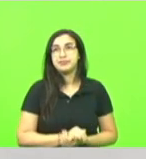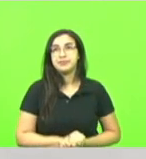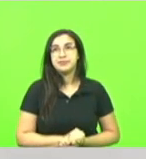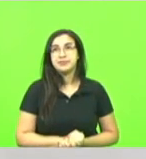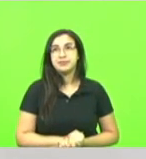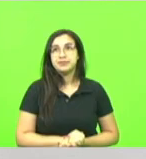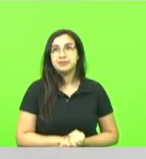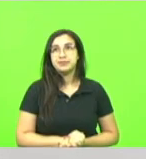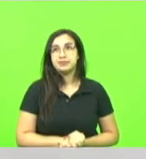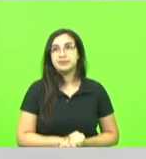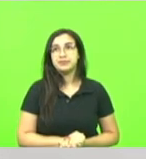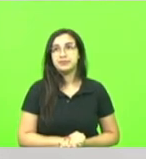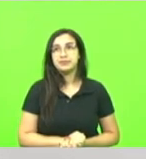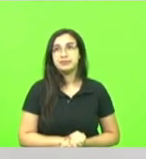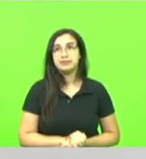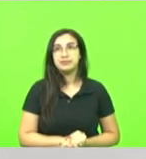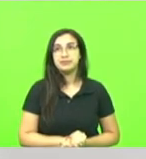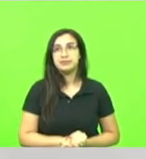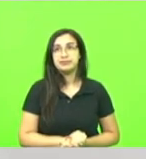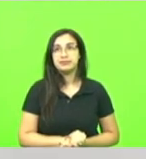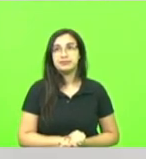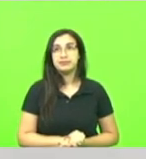o projeto